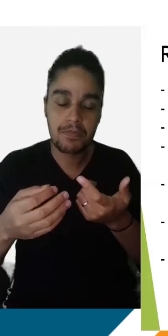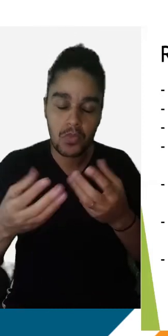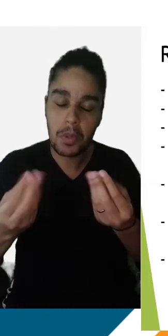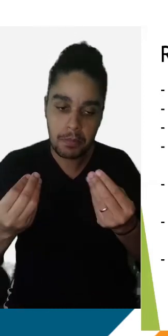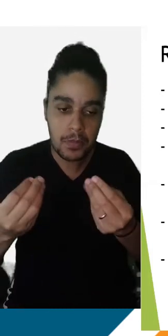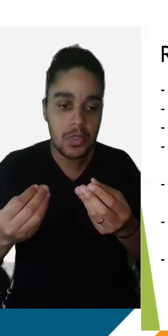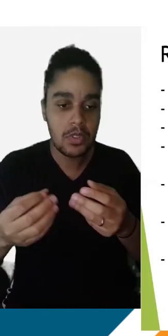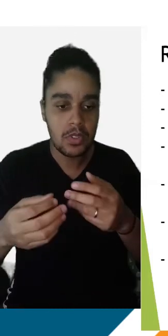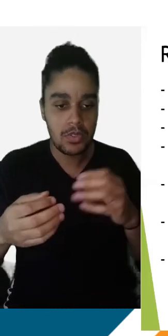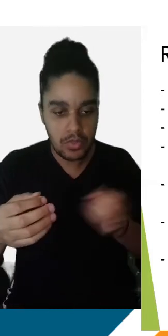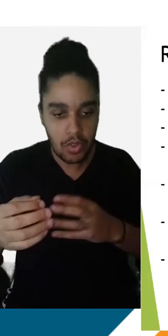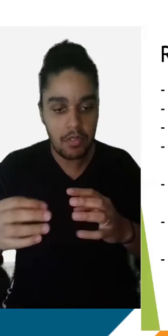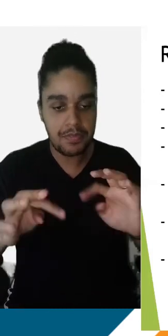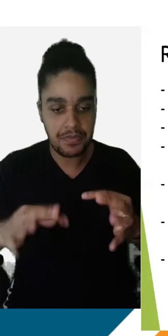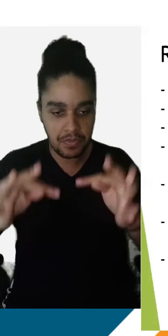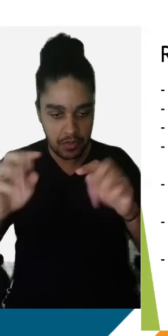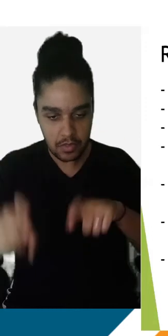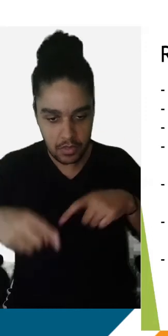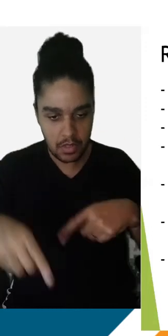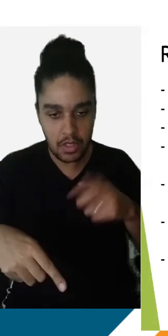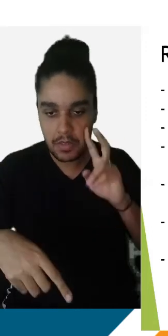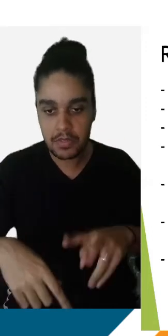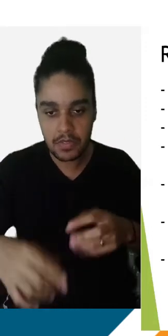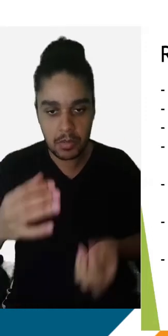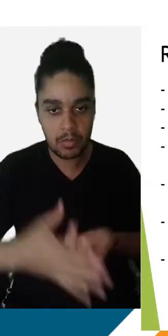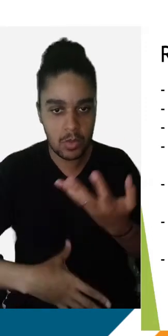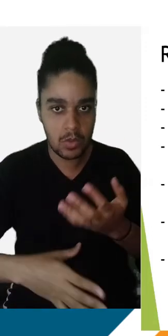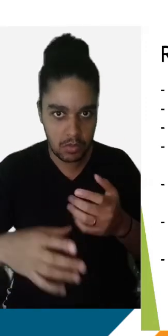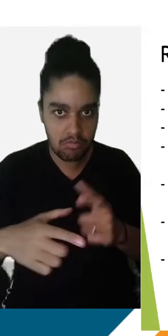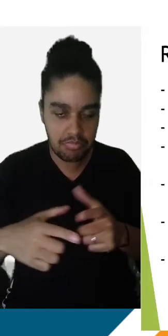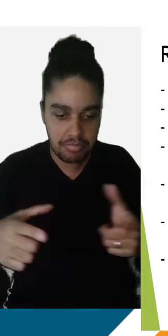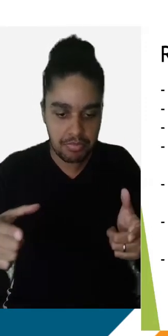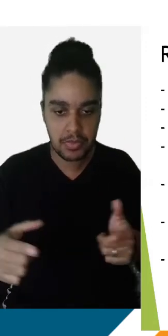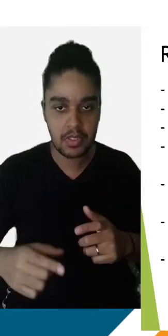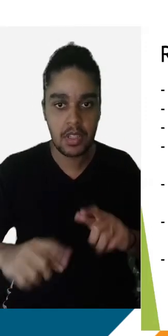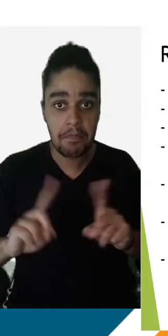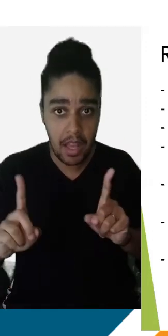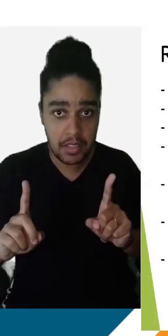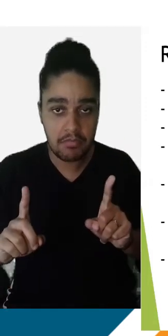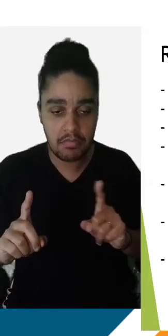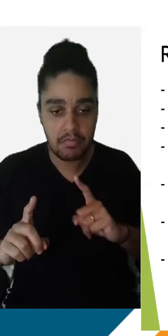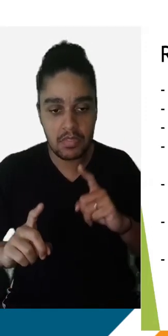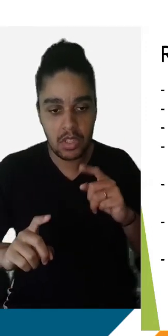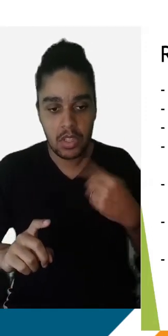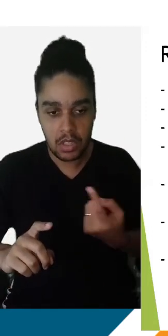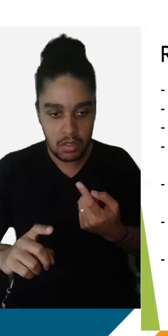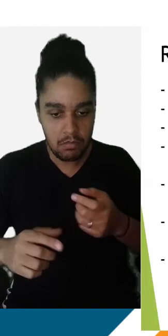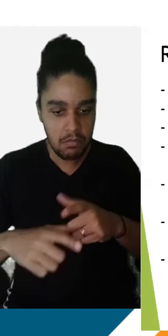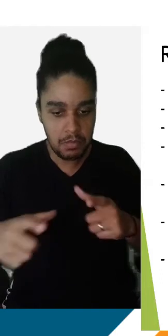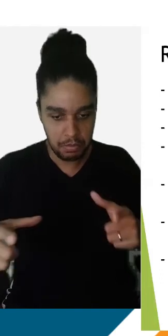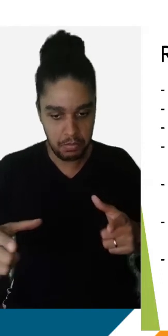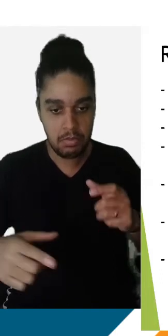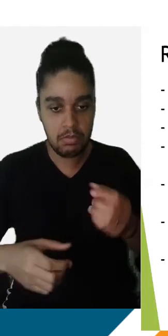quantidade considerável de novas tecnologias ao campo. Então você vai ver essa produção aumentar sim, tudo bem? Porém, a gente vai